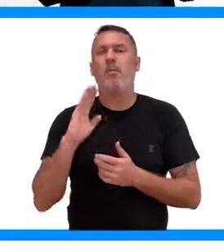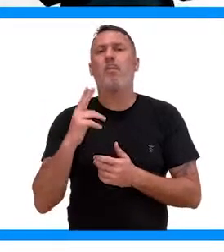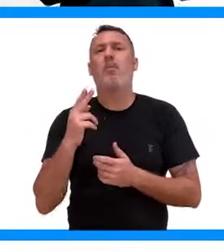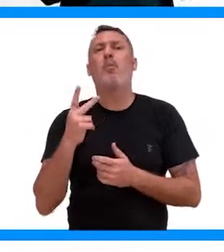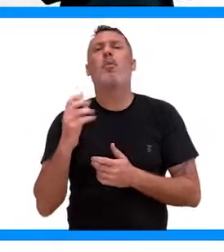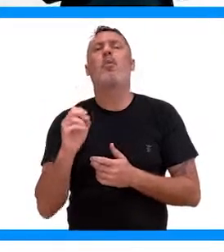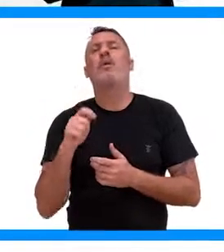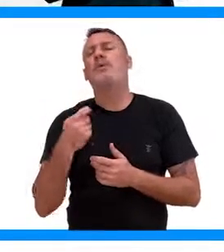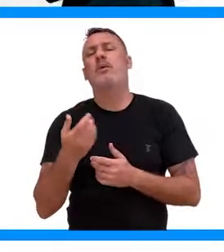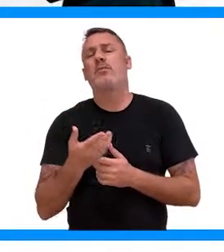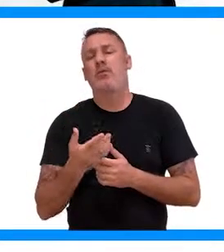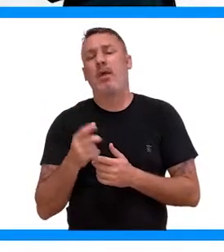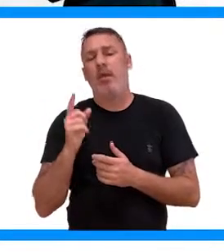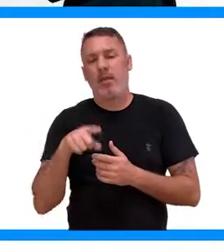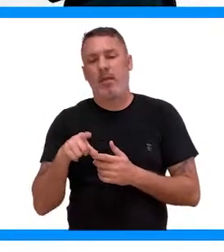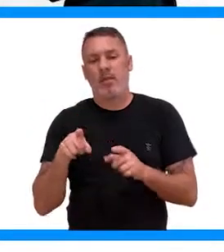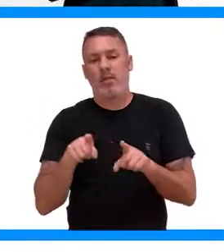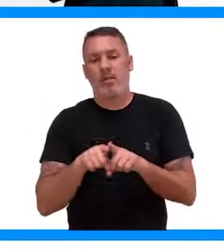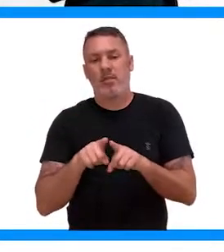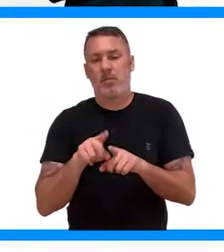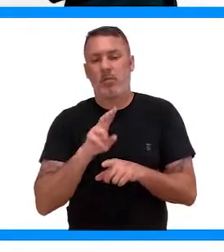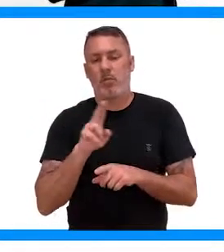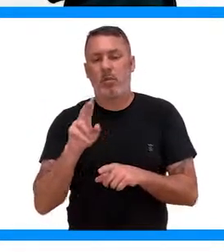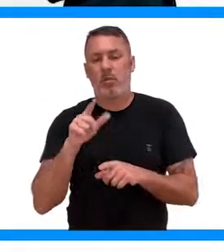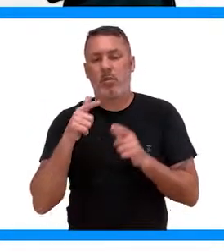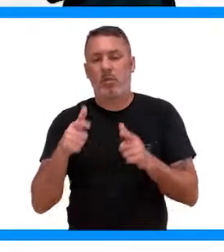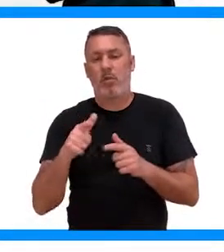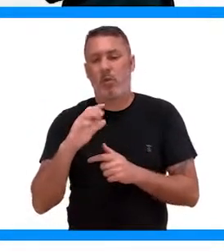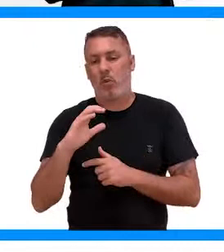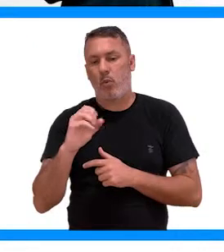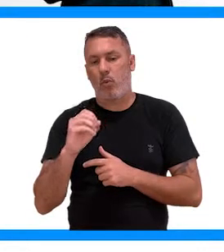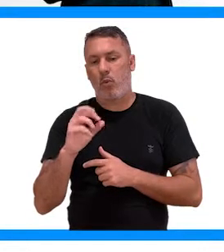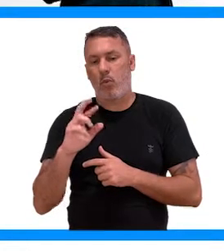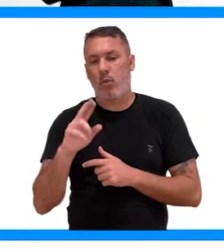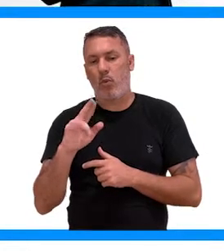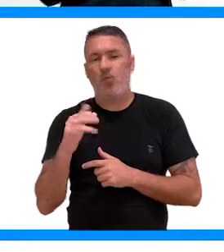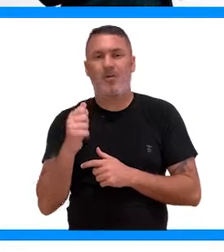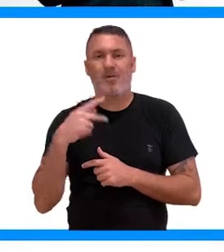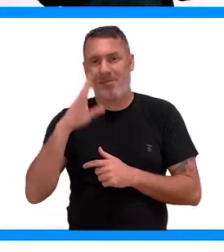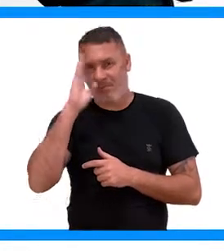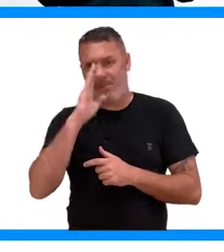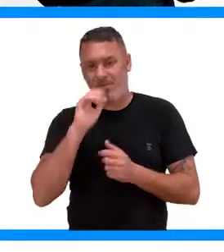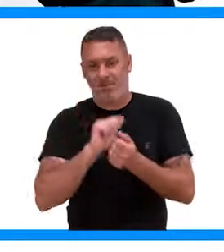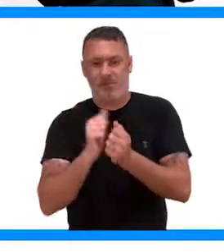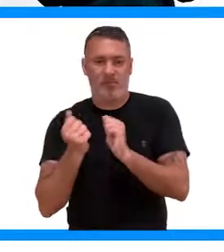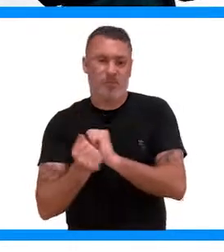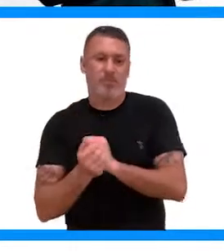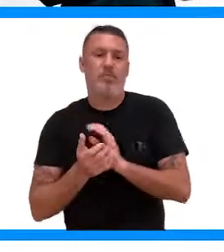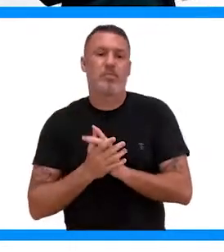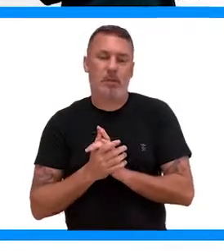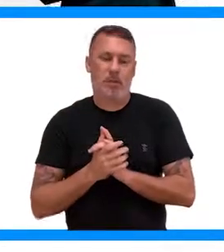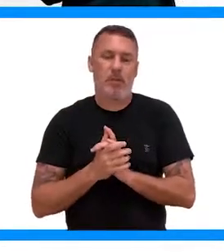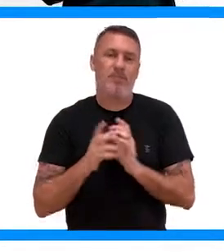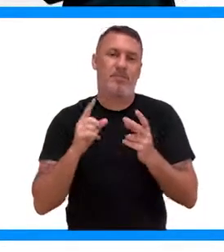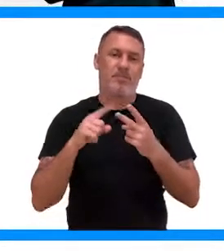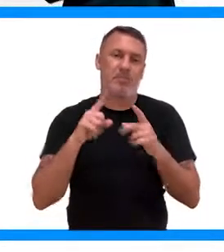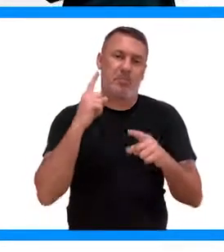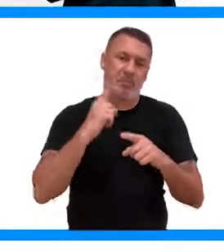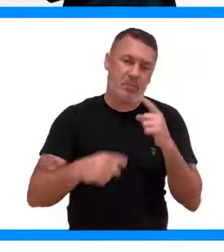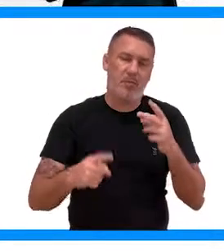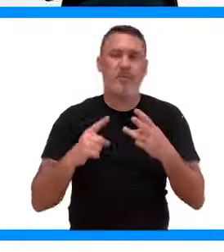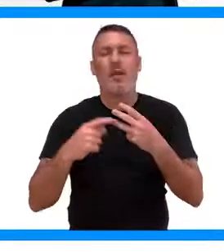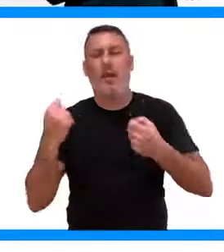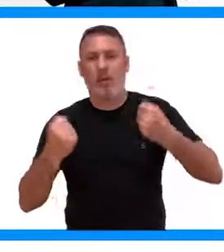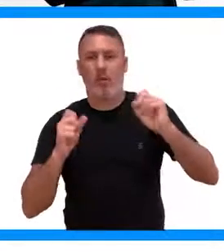veículo. Búho é também chamado de lechuza, é coruja, animal coruja. Proibido, proibido